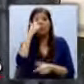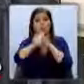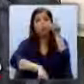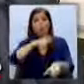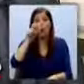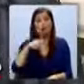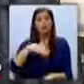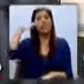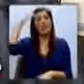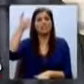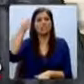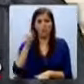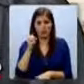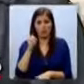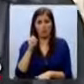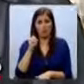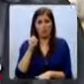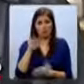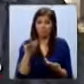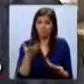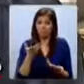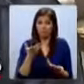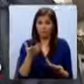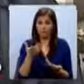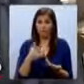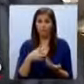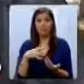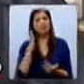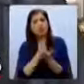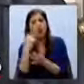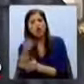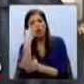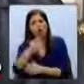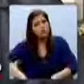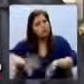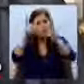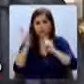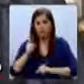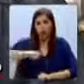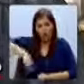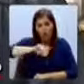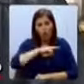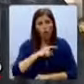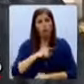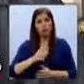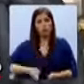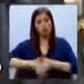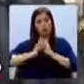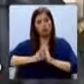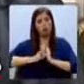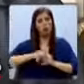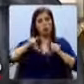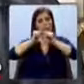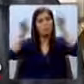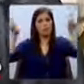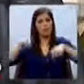É para as pessoas verem que não só os jovens é que levam as coisas para a frente. Nós somos o garante desta empresa com